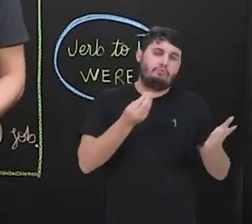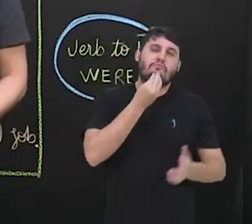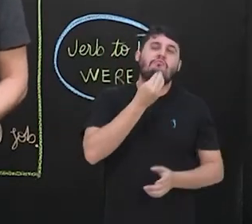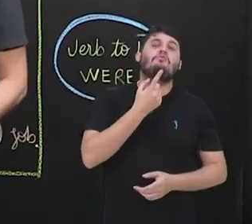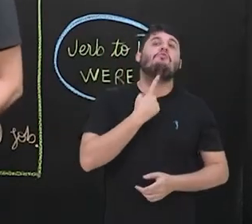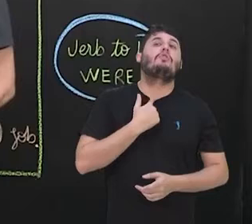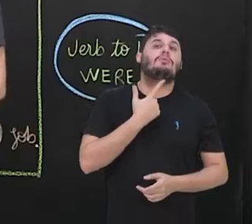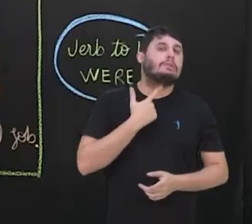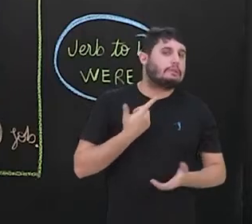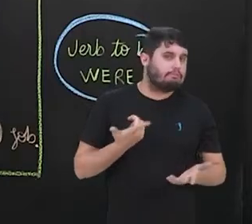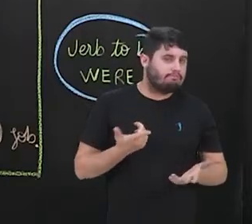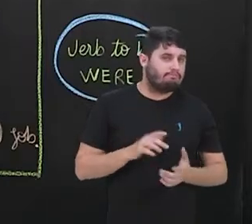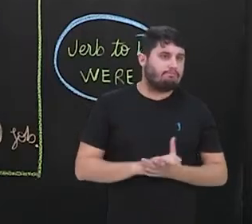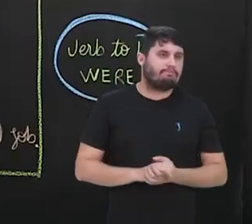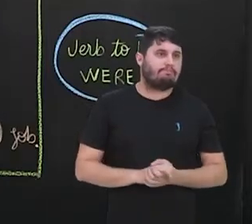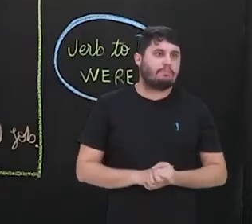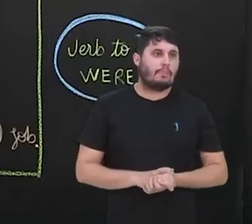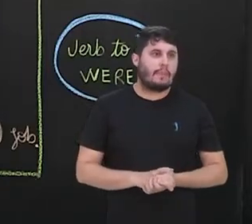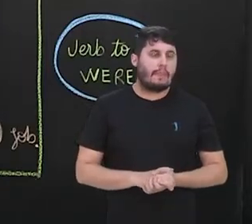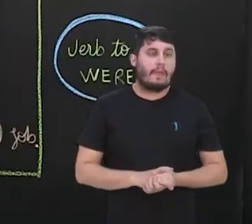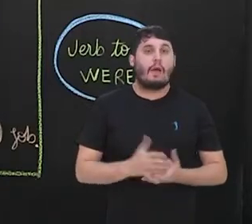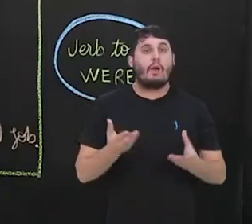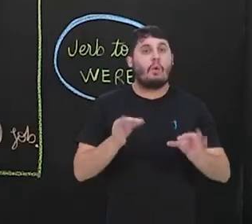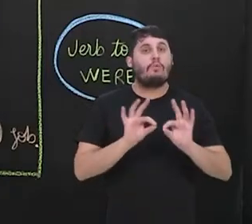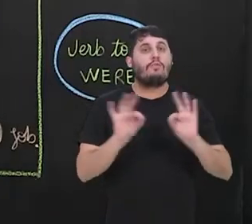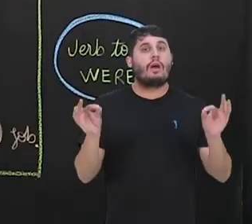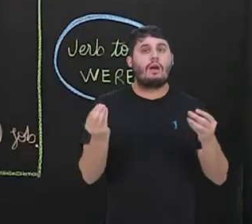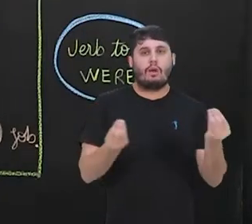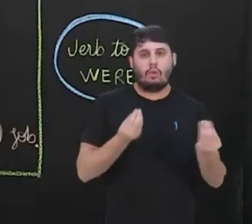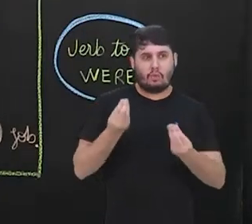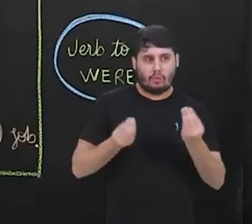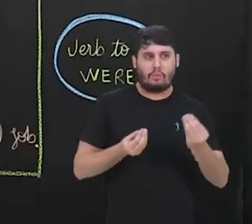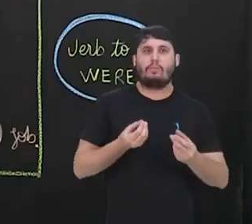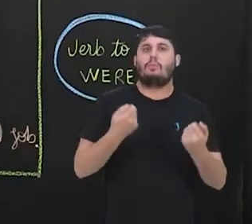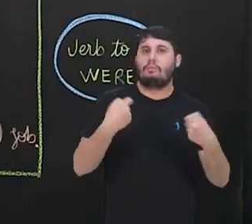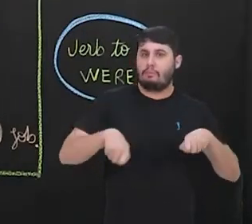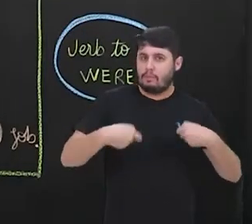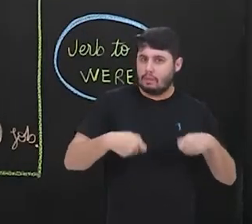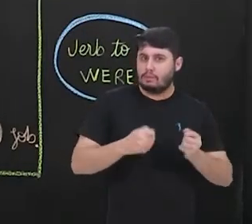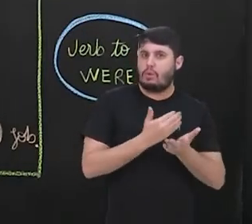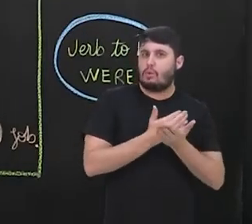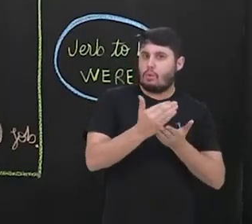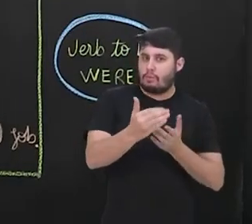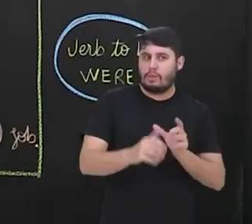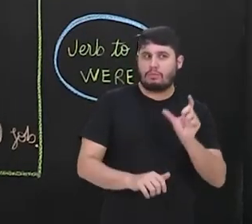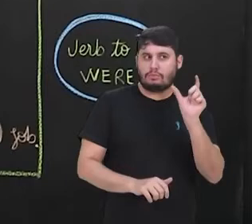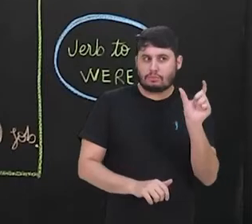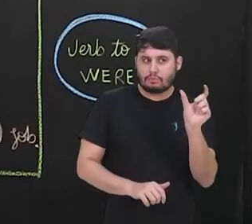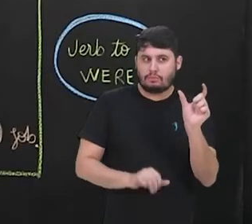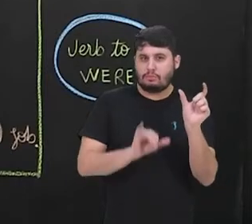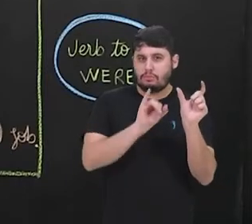esse tipo de ideia. Eu entro com, novamente, o if, se,